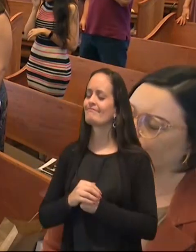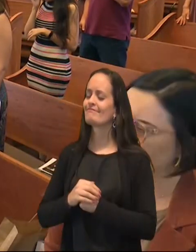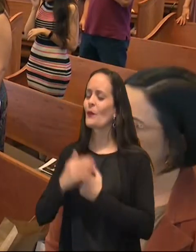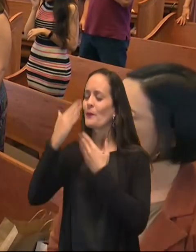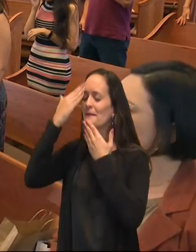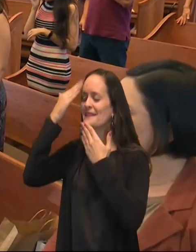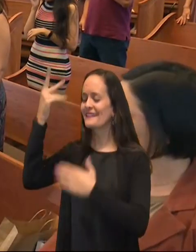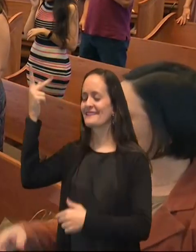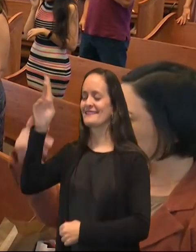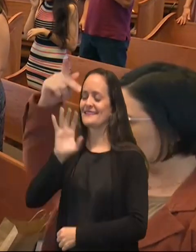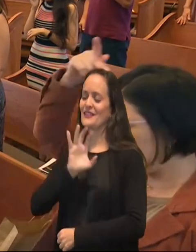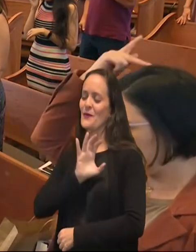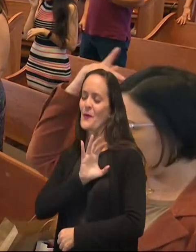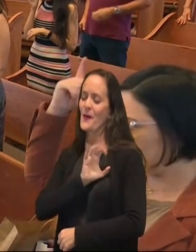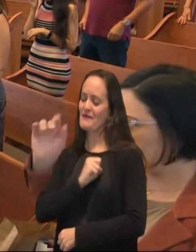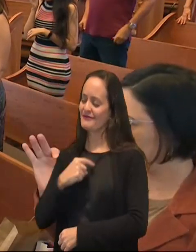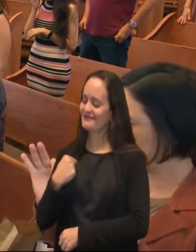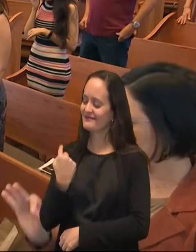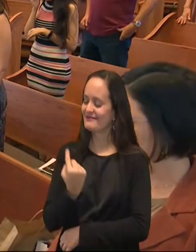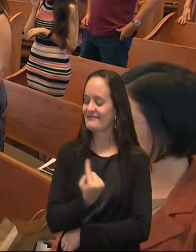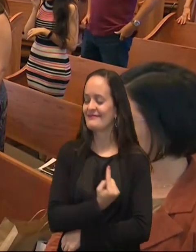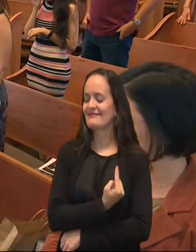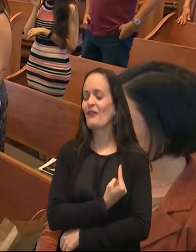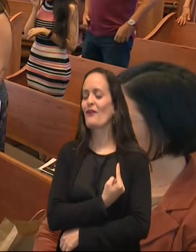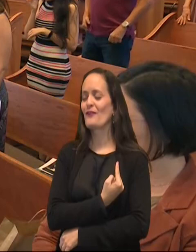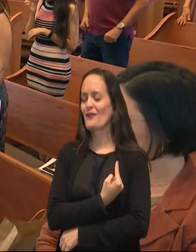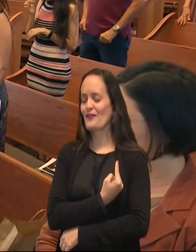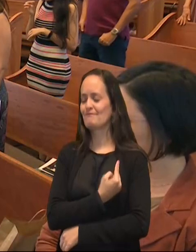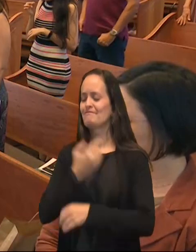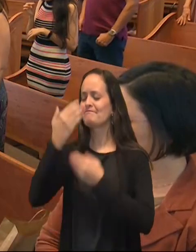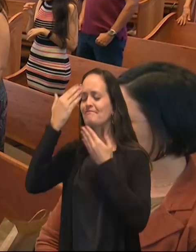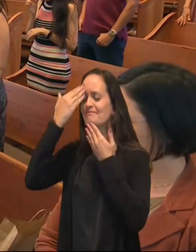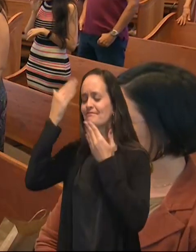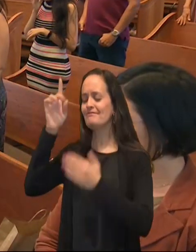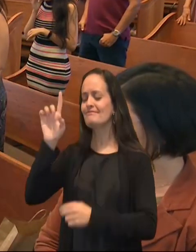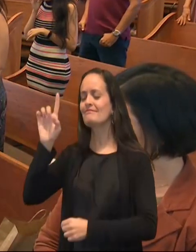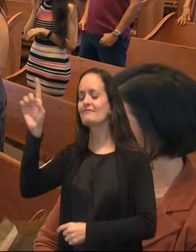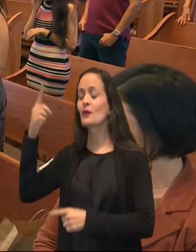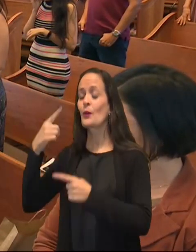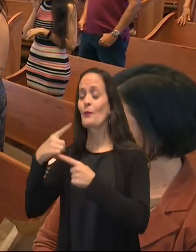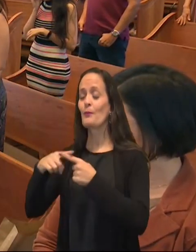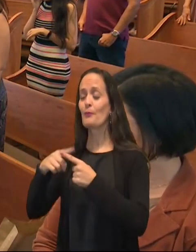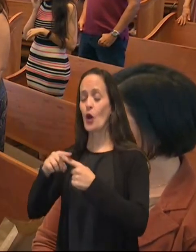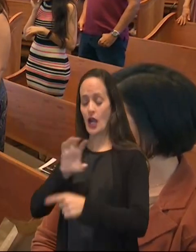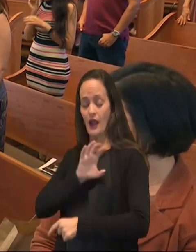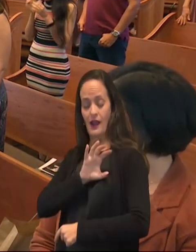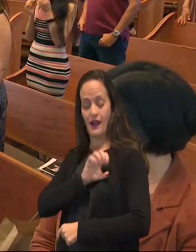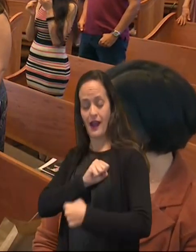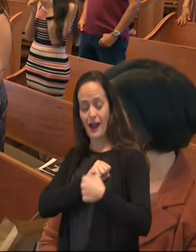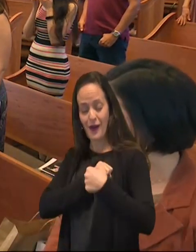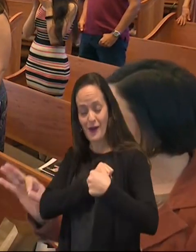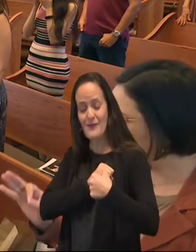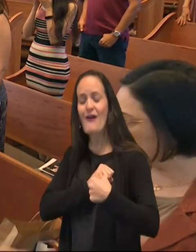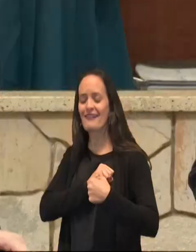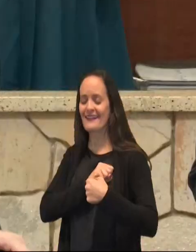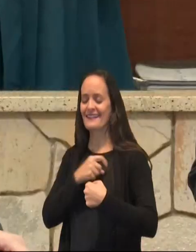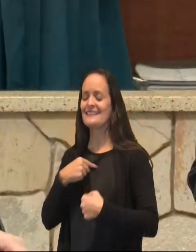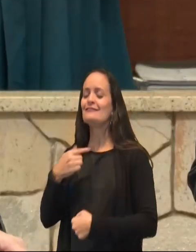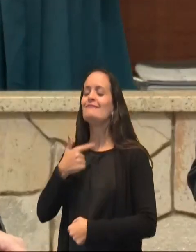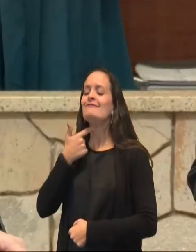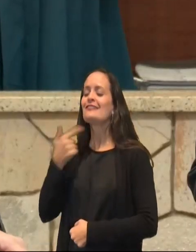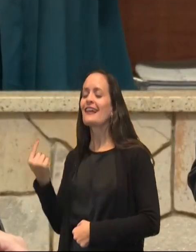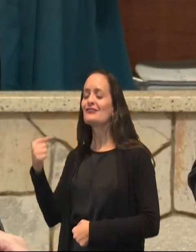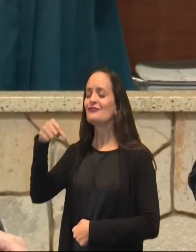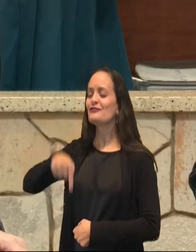amor para conosco. Obrigado, Deus, porque este amor nos traz aqui neste lugar para